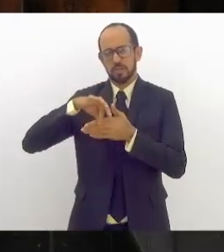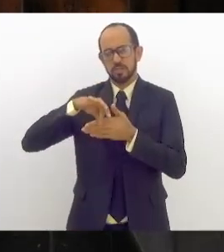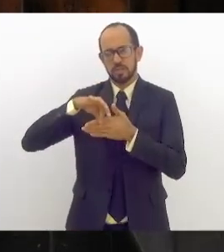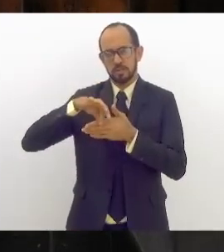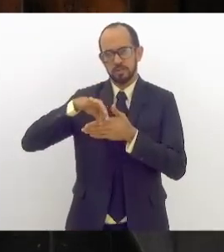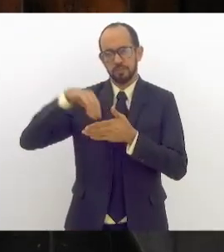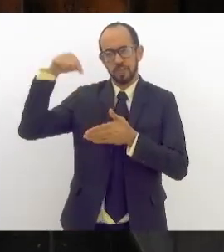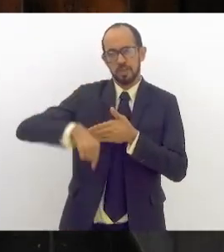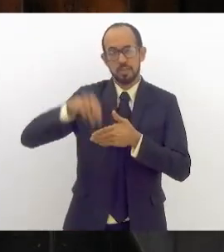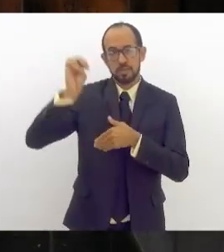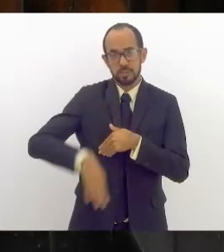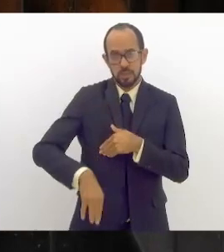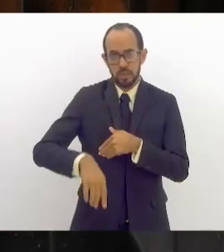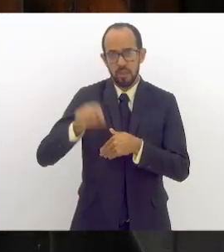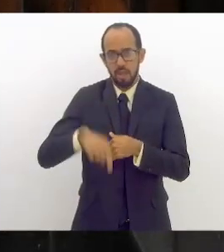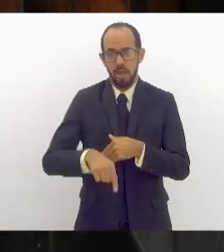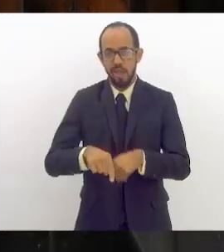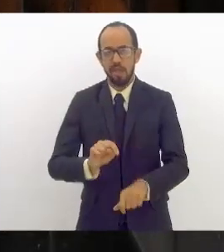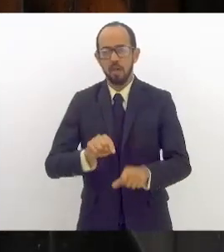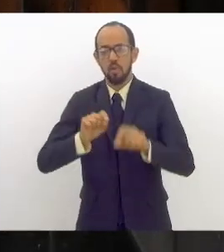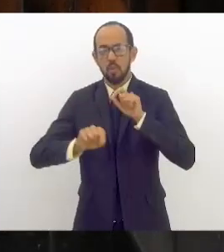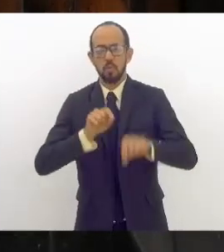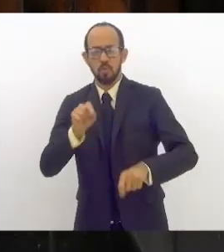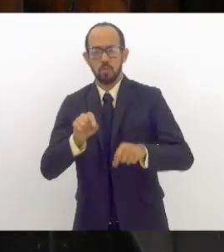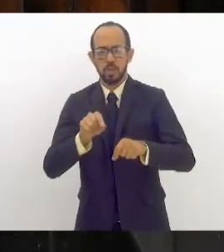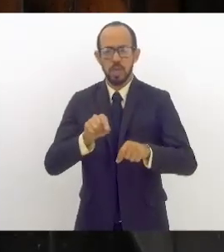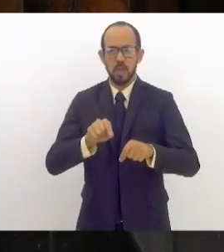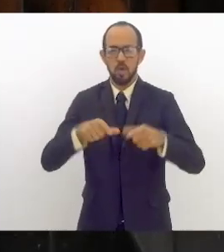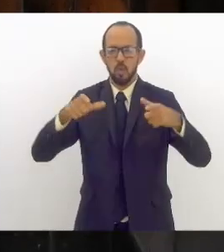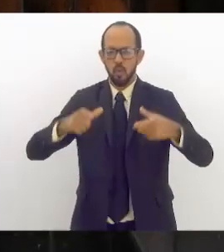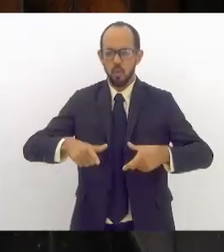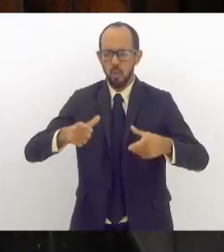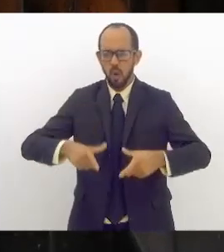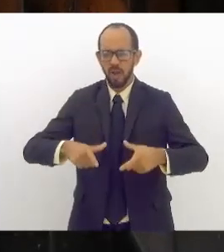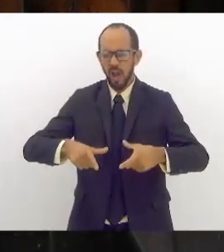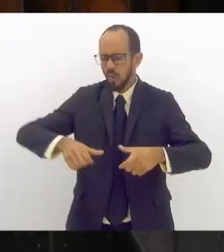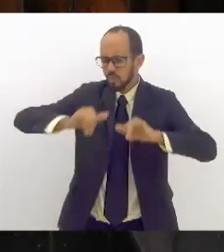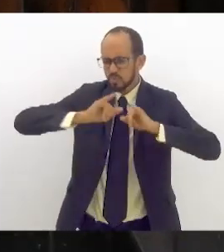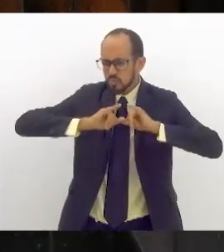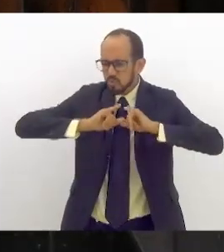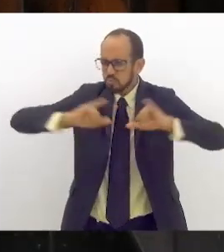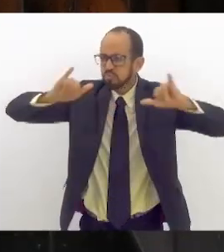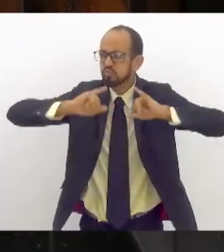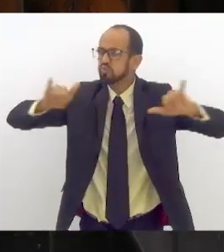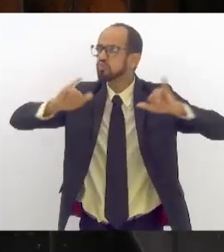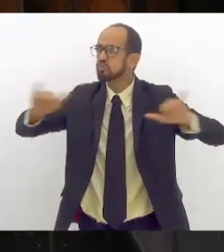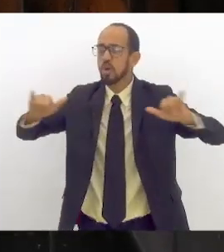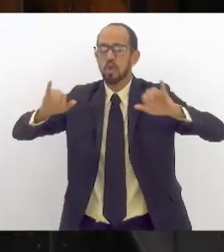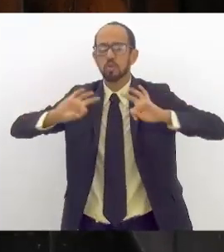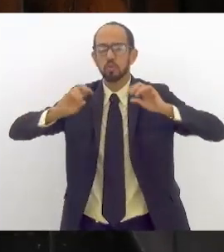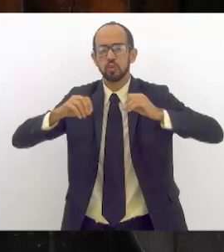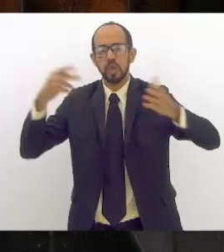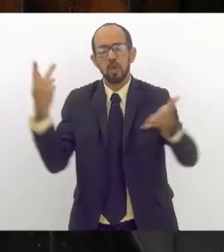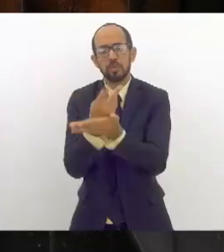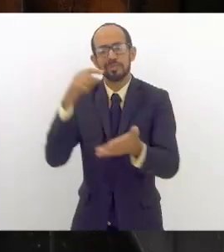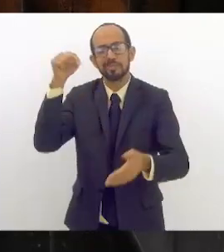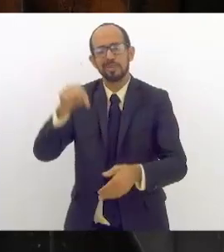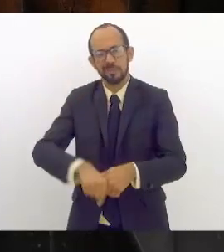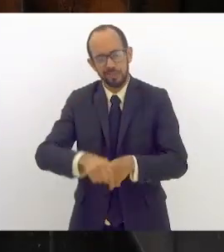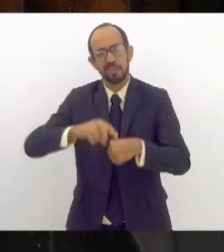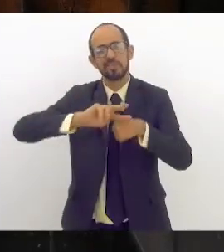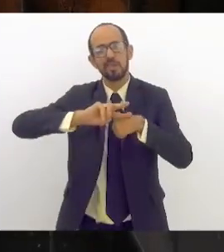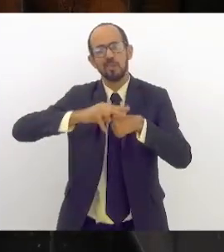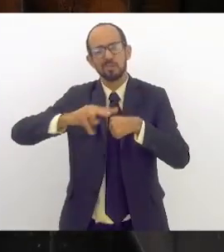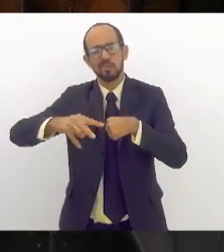aqui sim é o tambor de ressonância de todo o Brasil que acontece aqui repercute